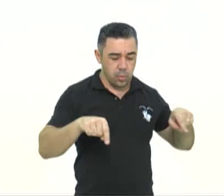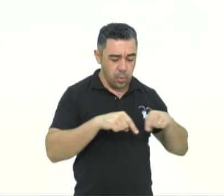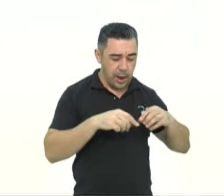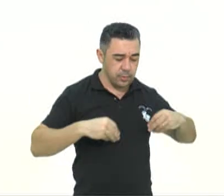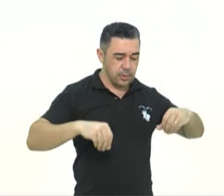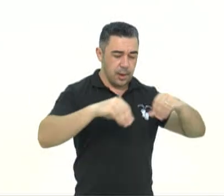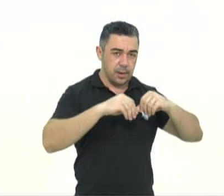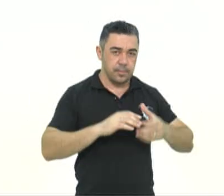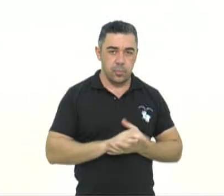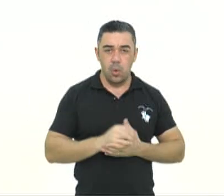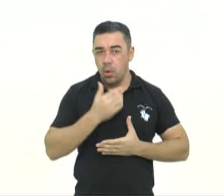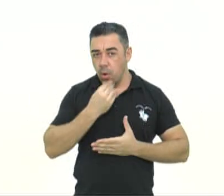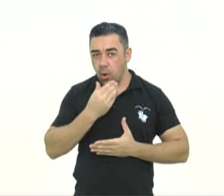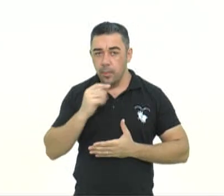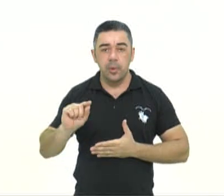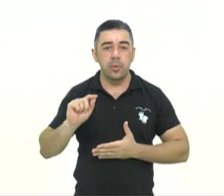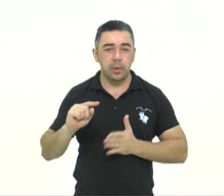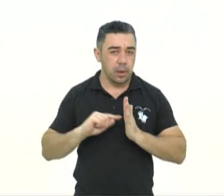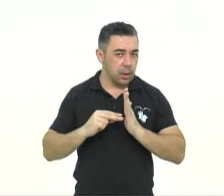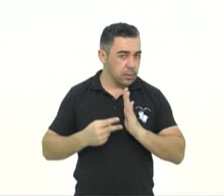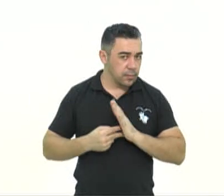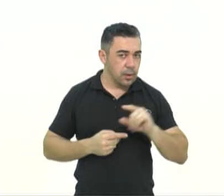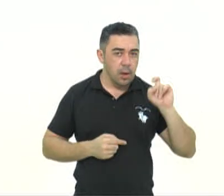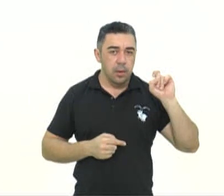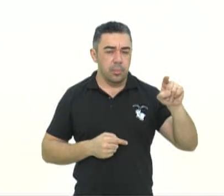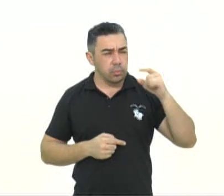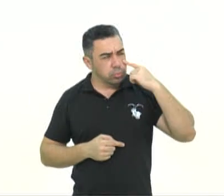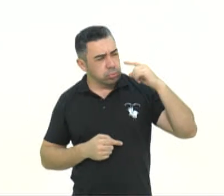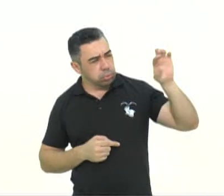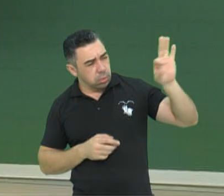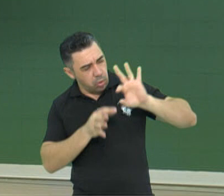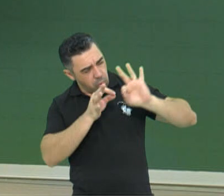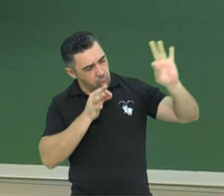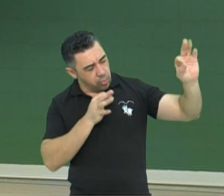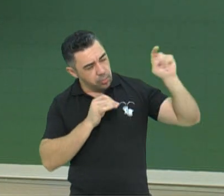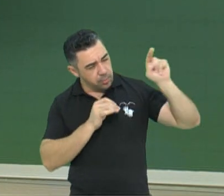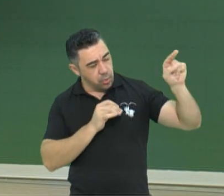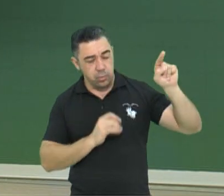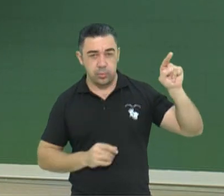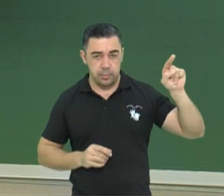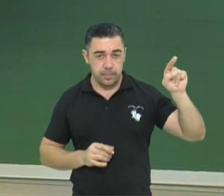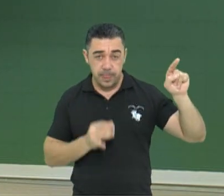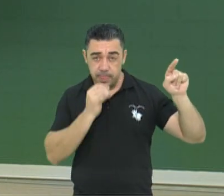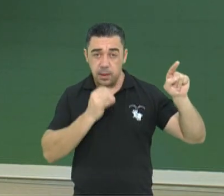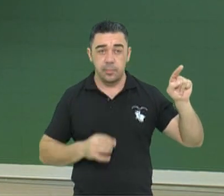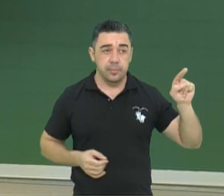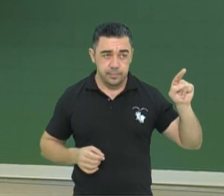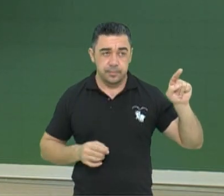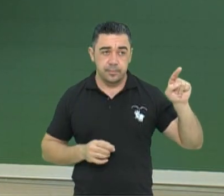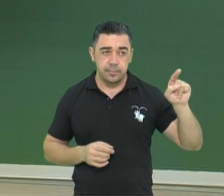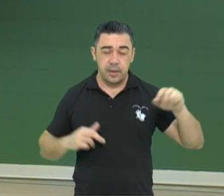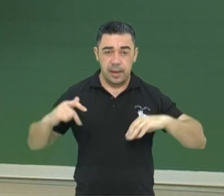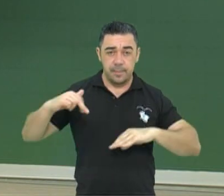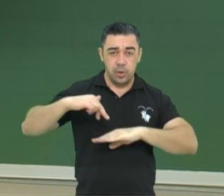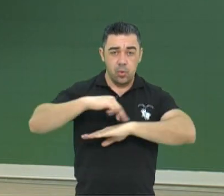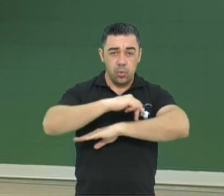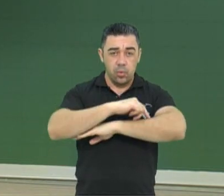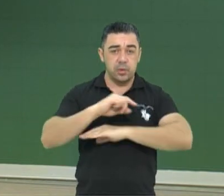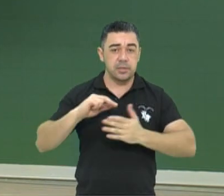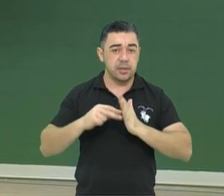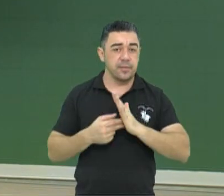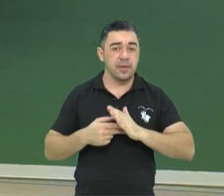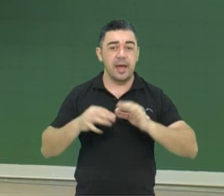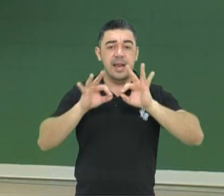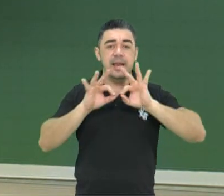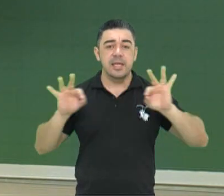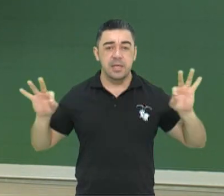seja, homem, vou colocar como ponto. Quando você vê uma pessoa bem de longe, você vê somente aquele pontinho. Um exemplo. Caminhou, eu vou colocar como linha.